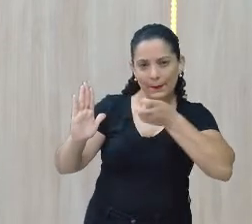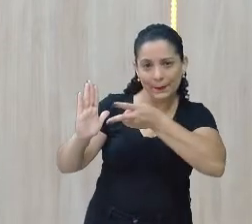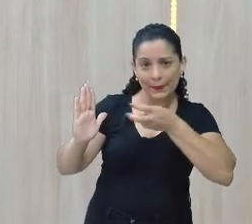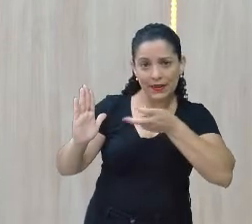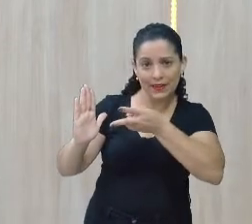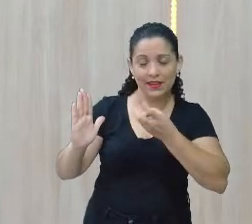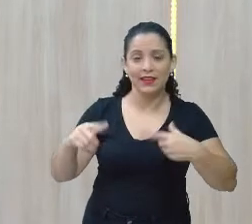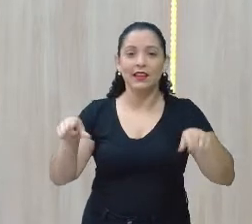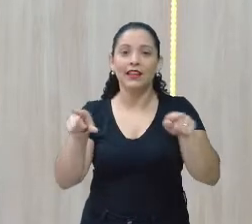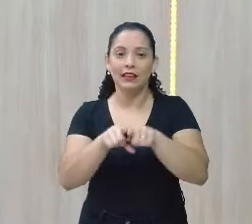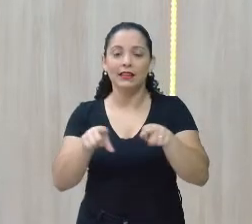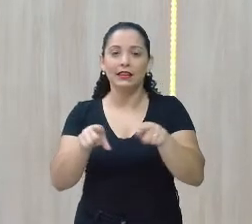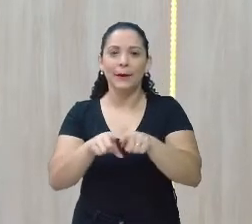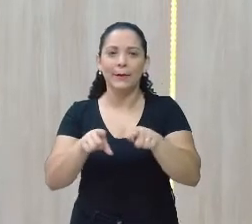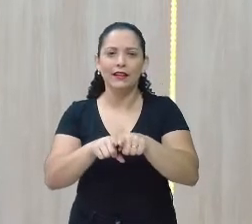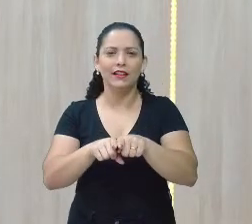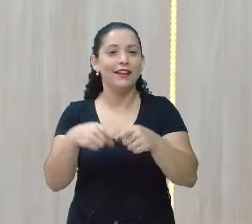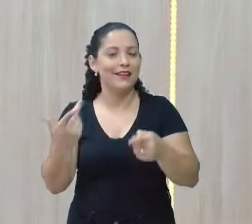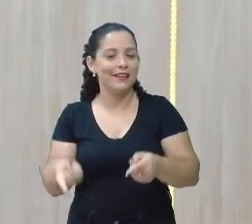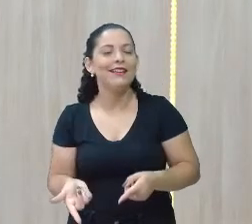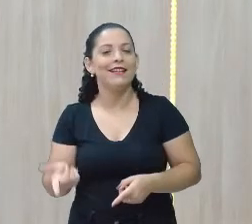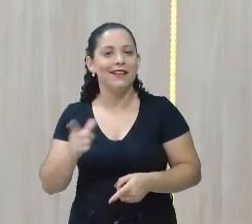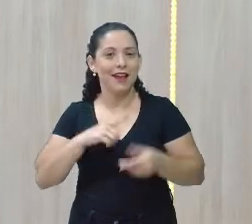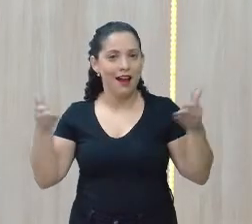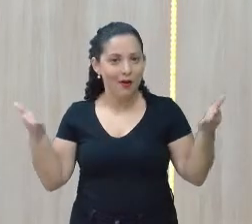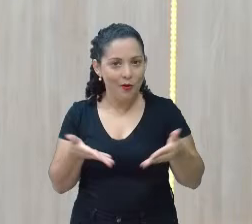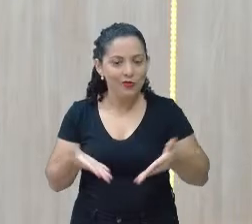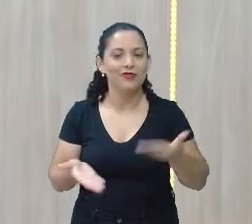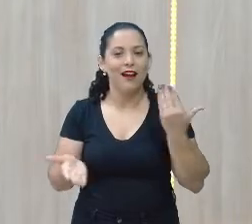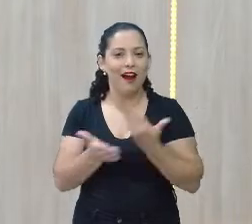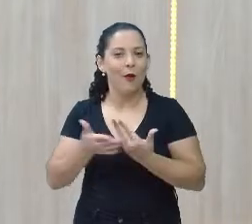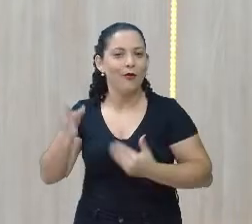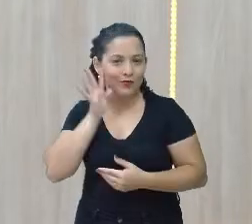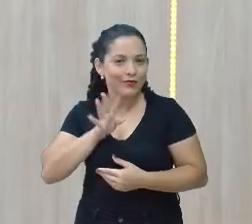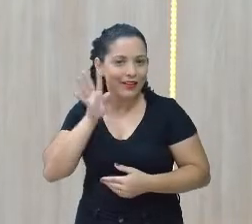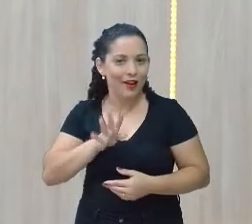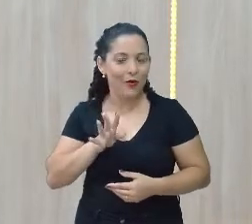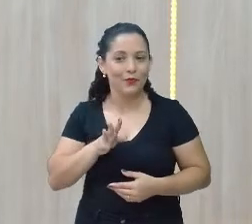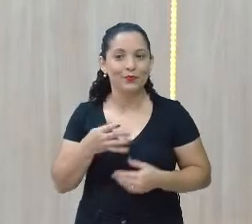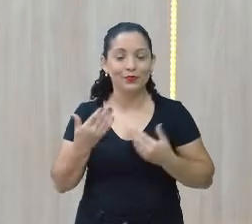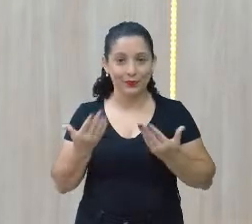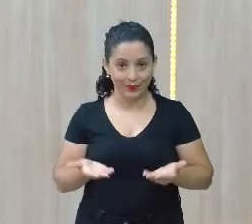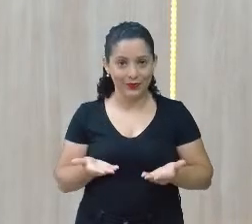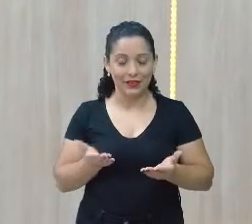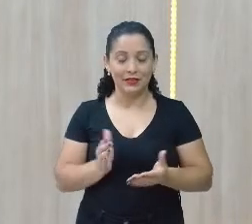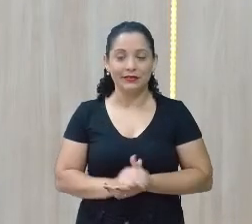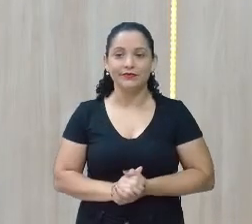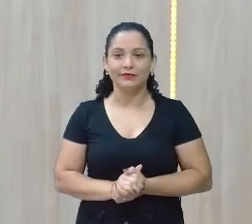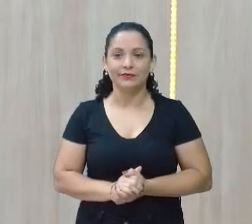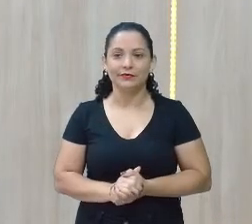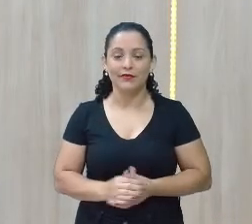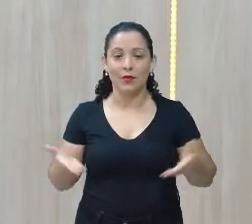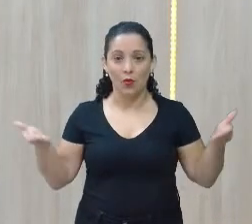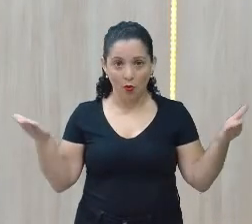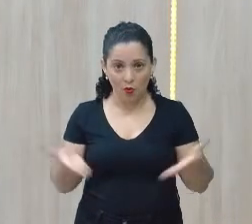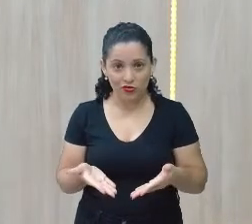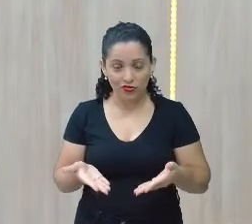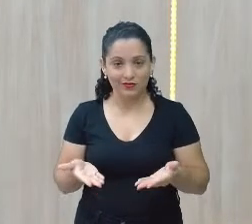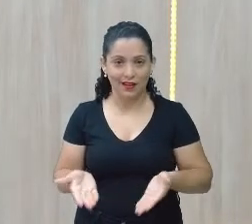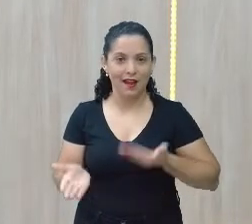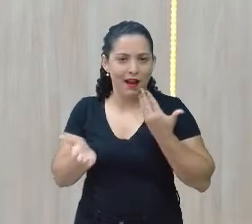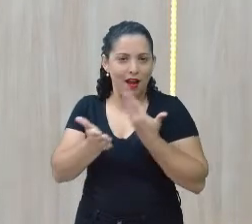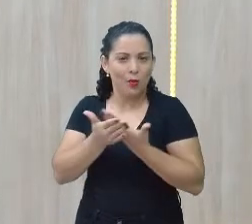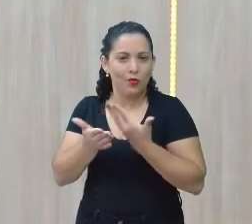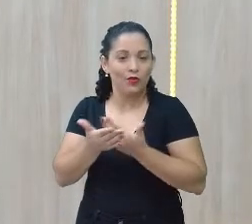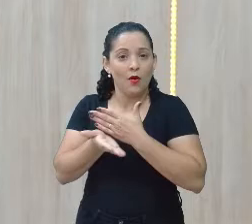vamos ter uma grande viagem aqui. Eu quero que vocês embarquem comigo, tá bom? Então, preste atenção. A gente vai começar a aula com um texto de Shakespeare,